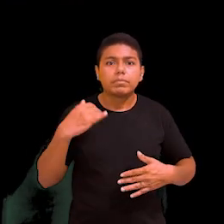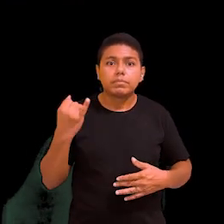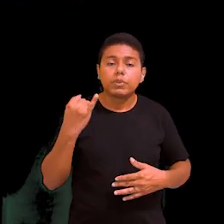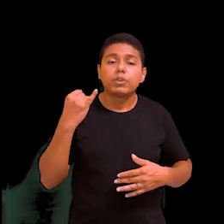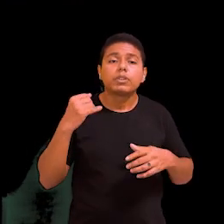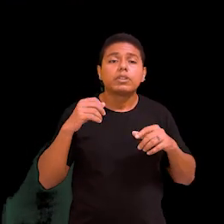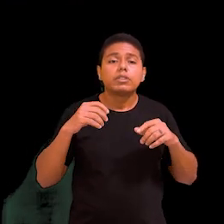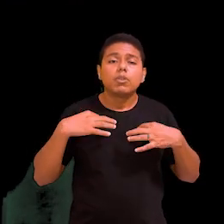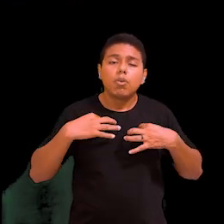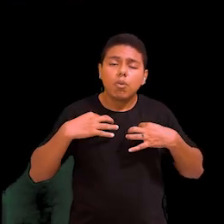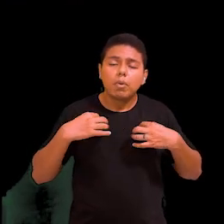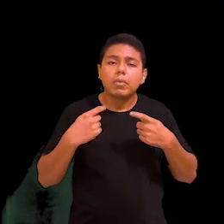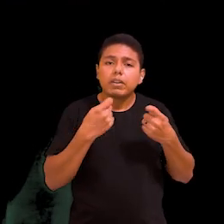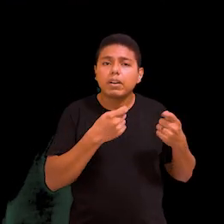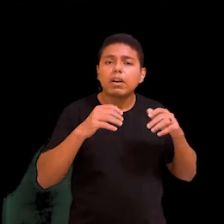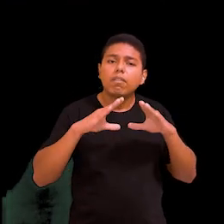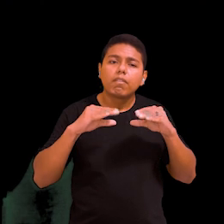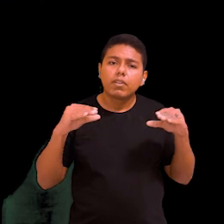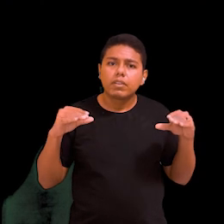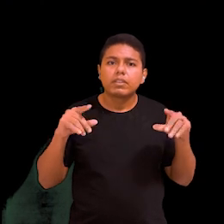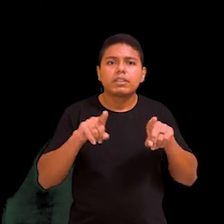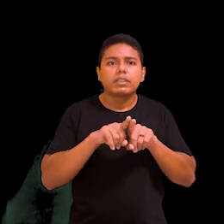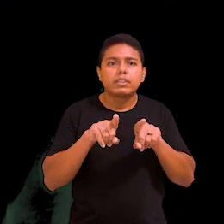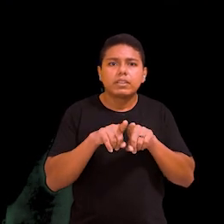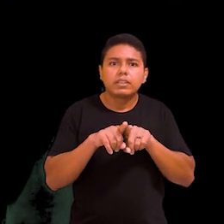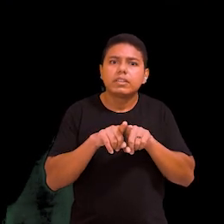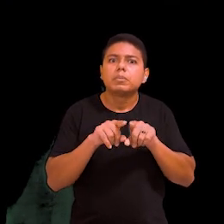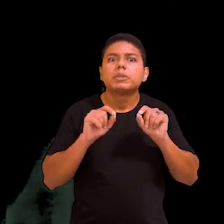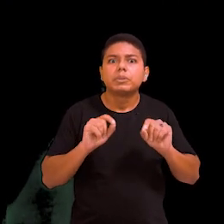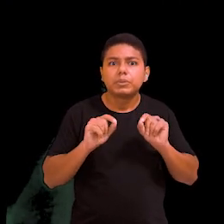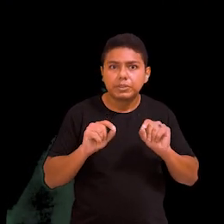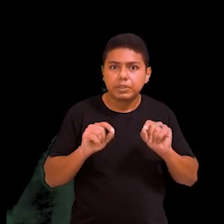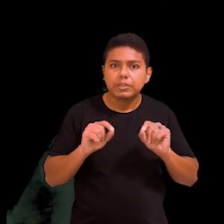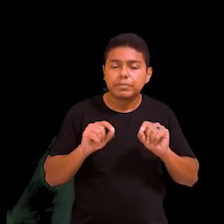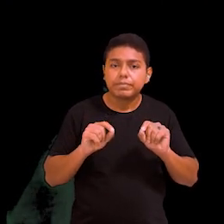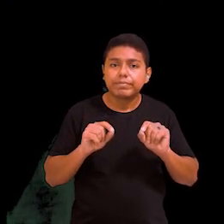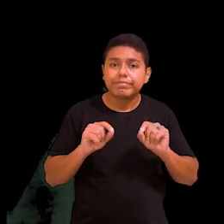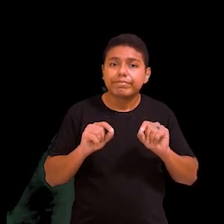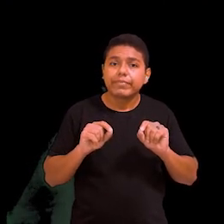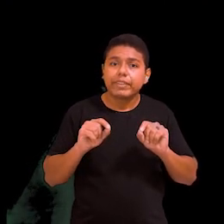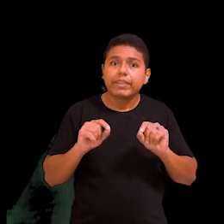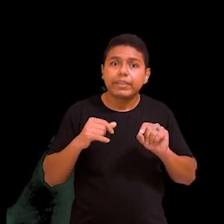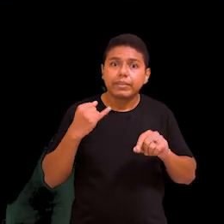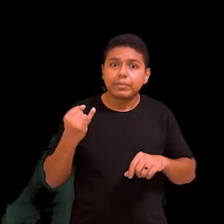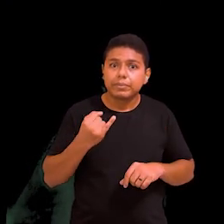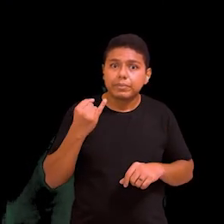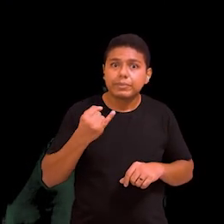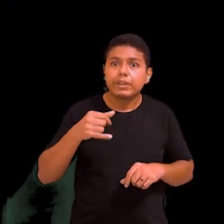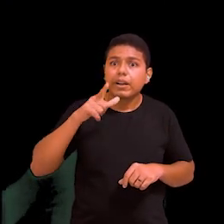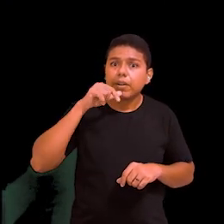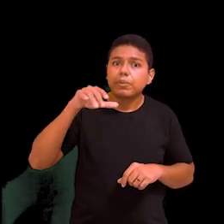no sentido especialmente de garantir maior conforto e evitar constipação, ou